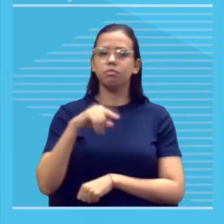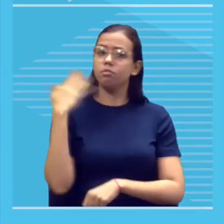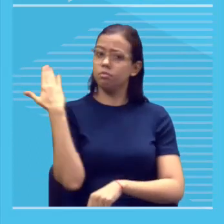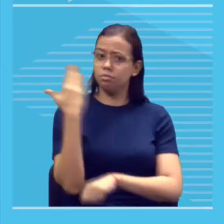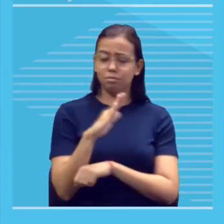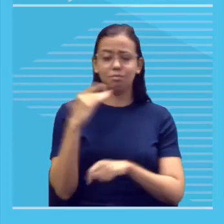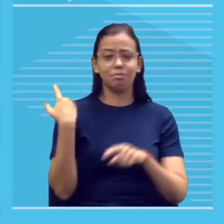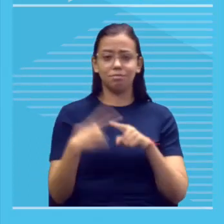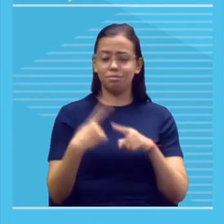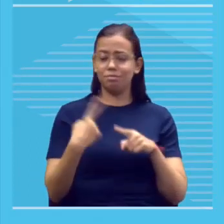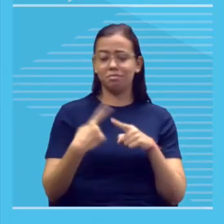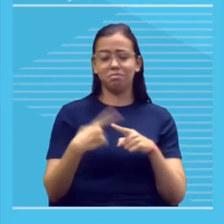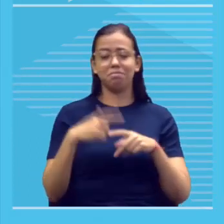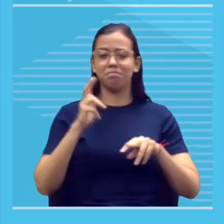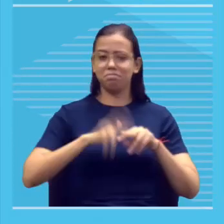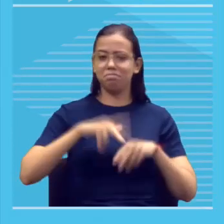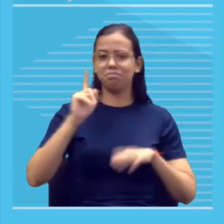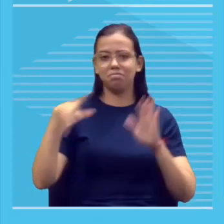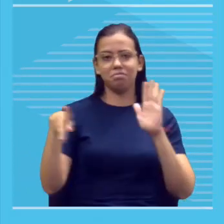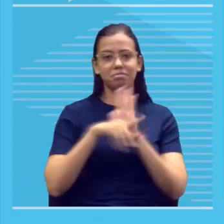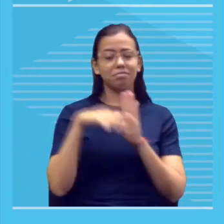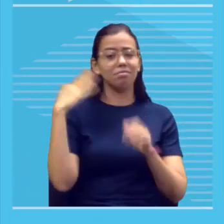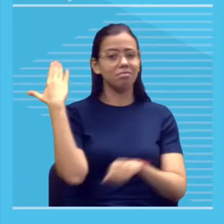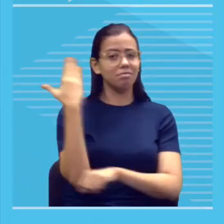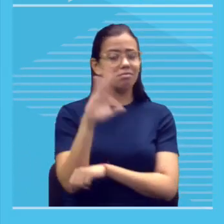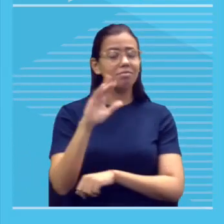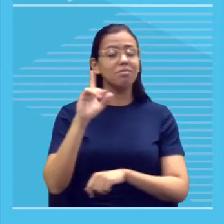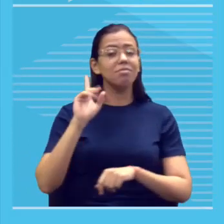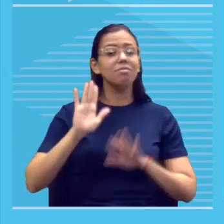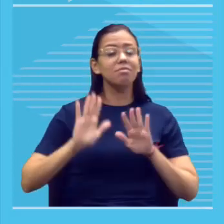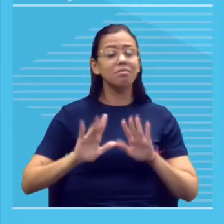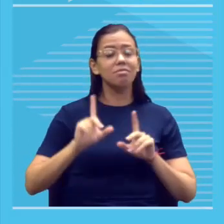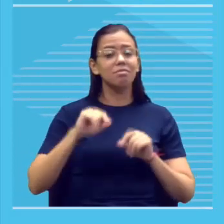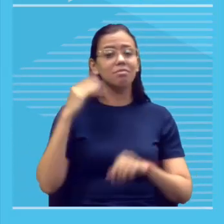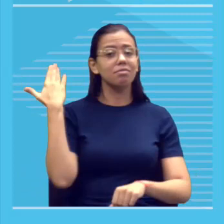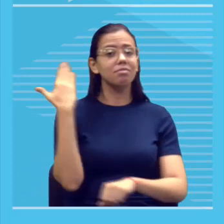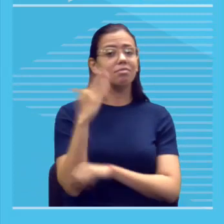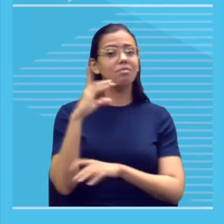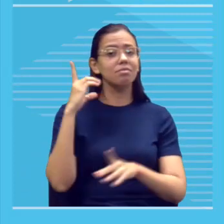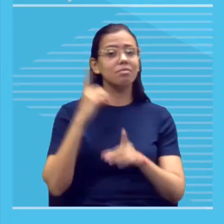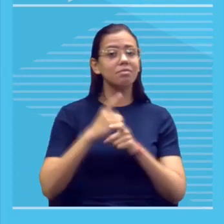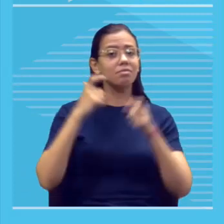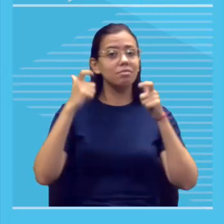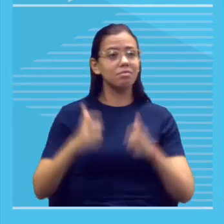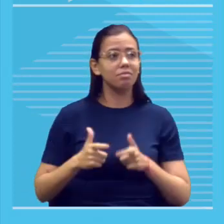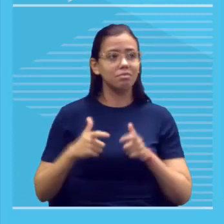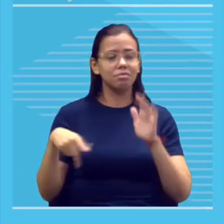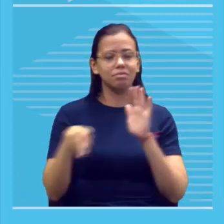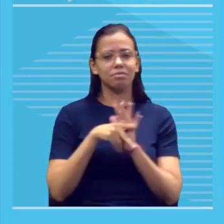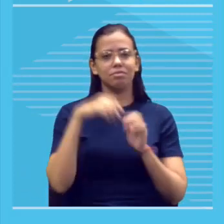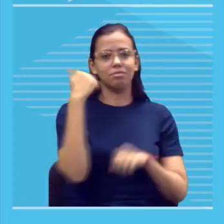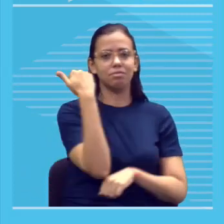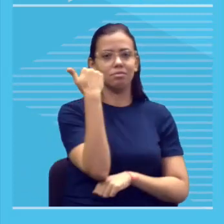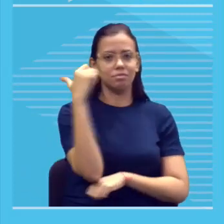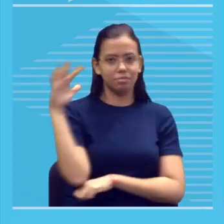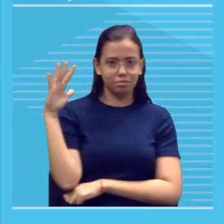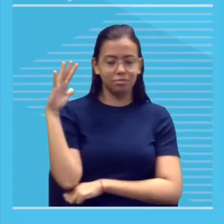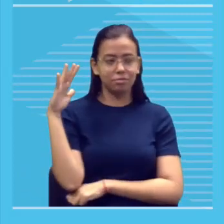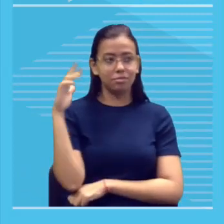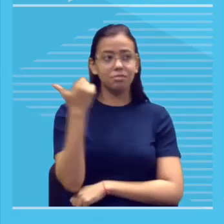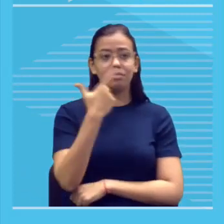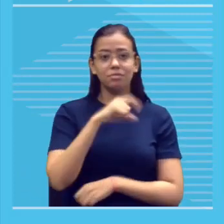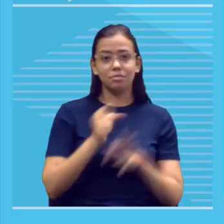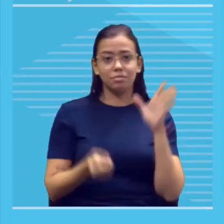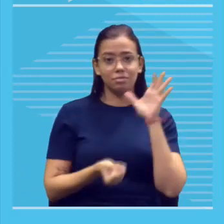a cadeira é feita de madeira Mas a madeira foi tirada de onde a madeira foi tirada da árvore e